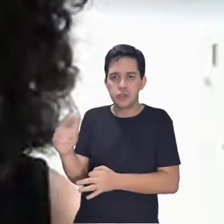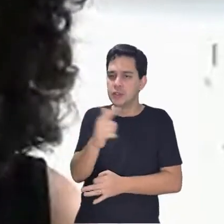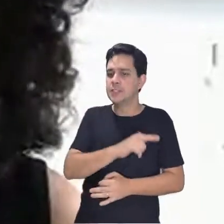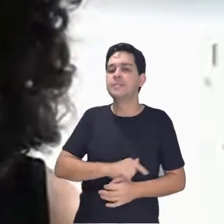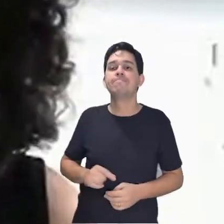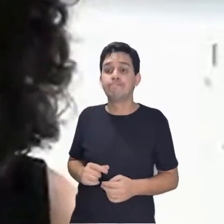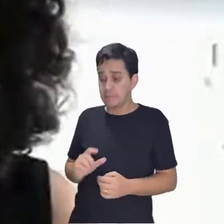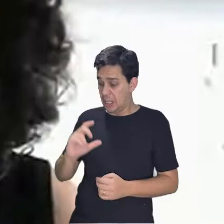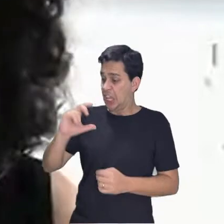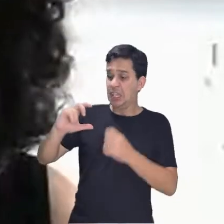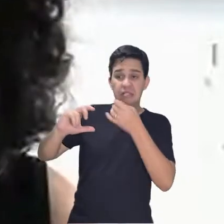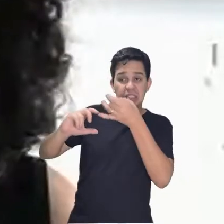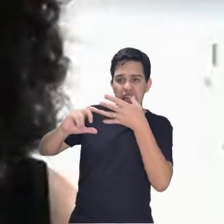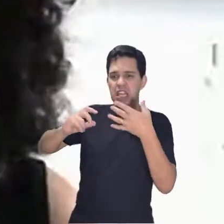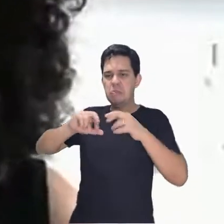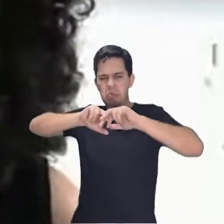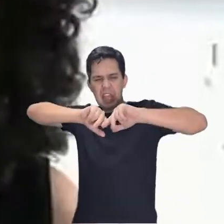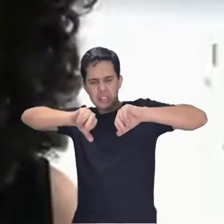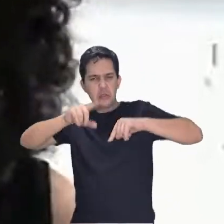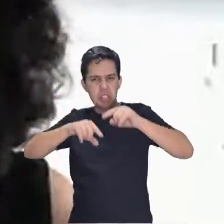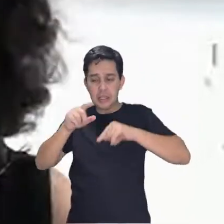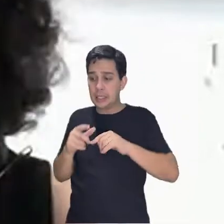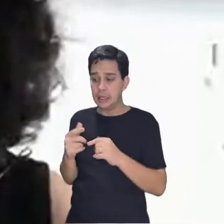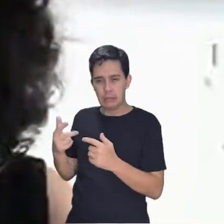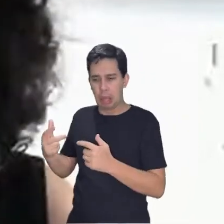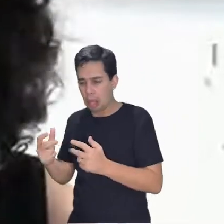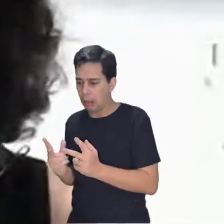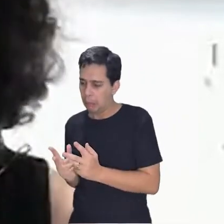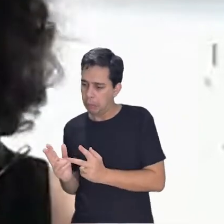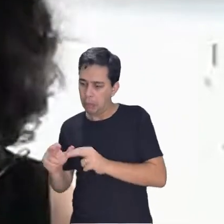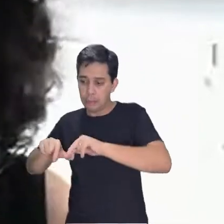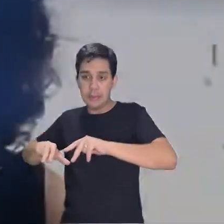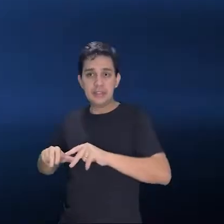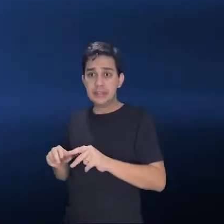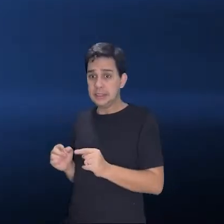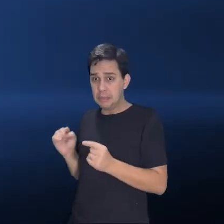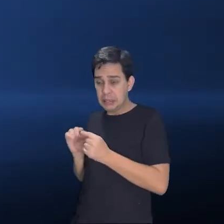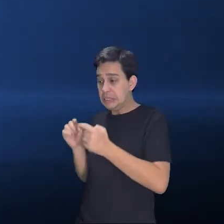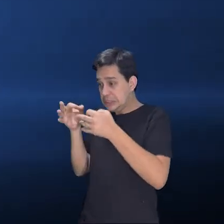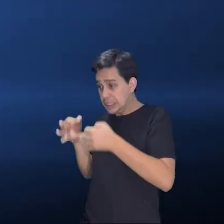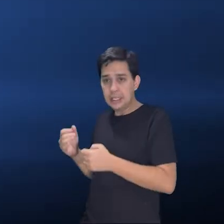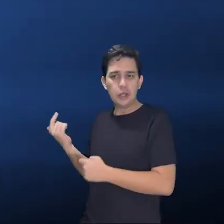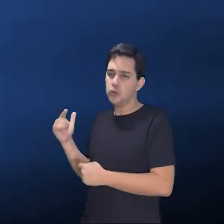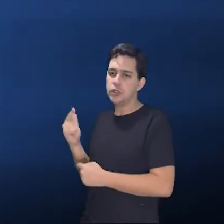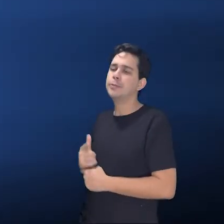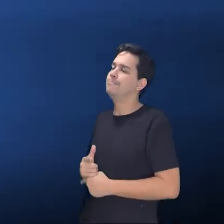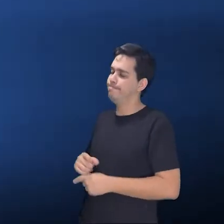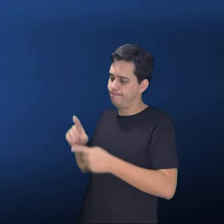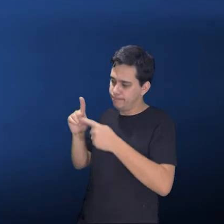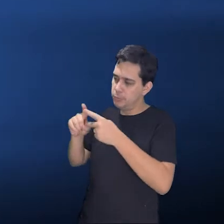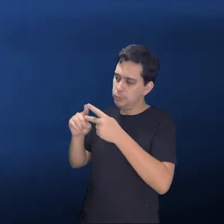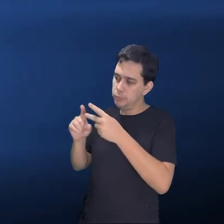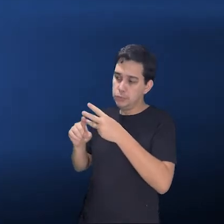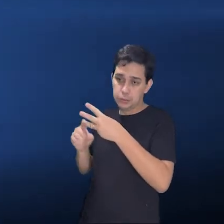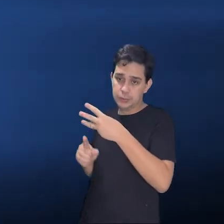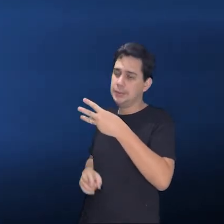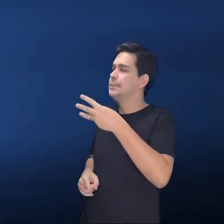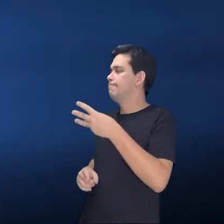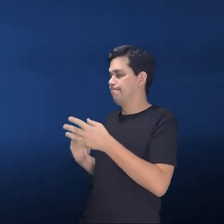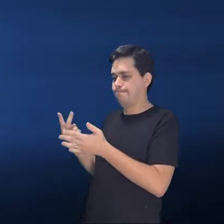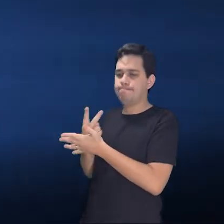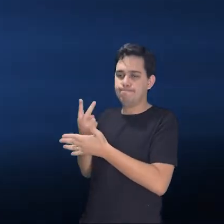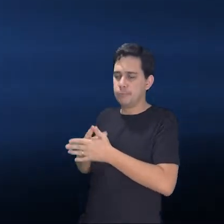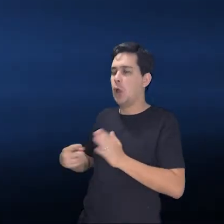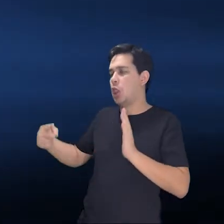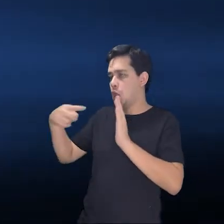levando ao óbito dessa vítima, e ele também foi, por conta disso aí, dessa situação, denunciado por exercício irregular da medicina.